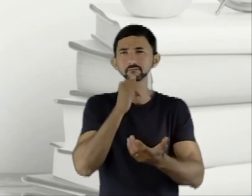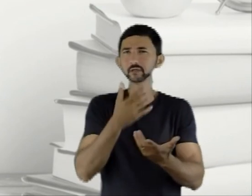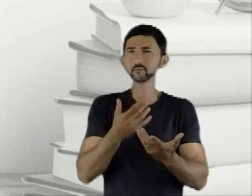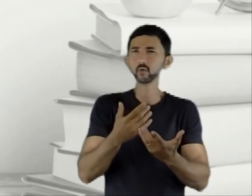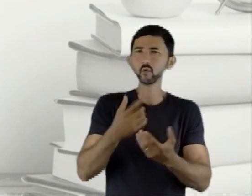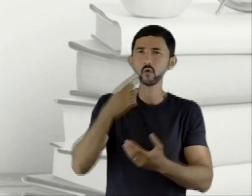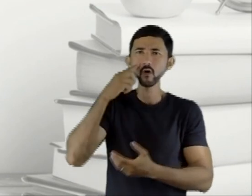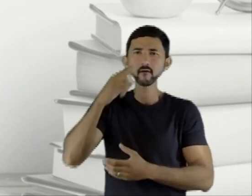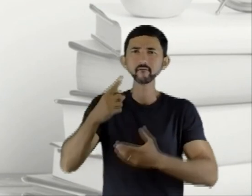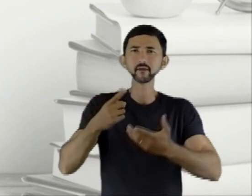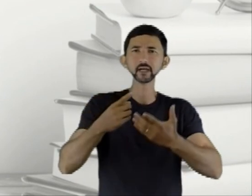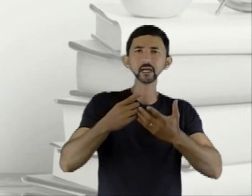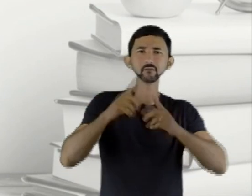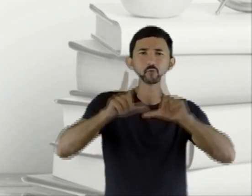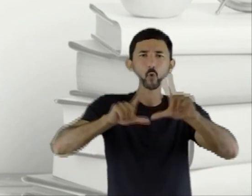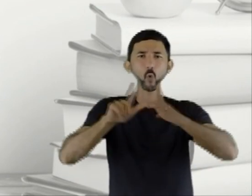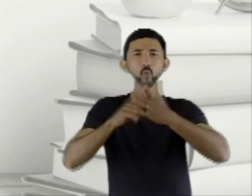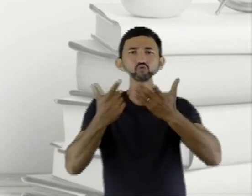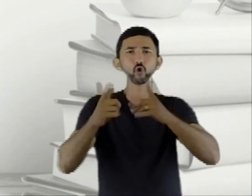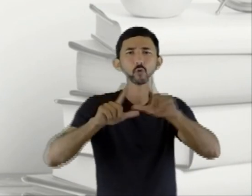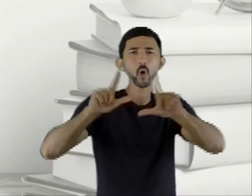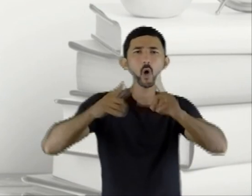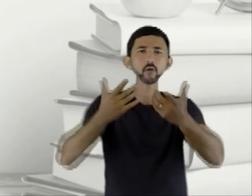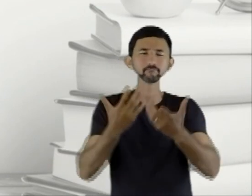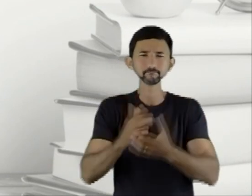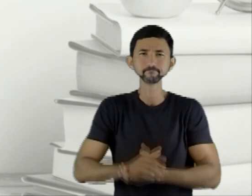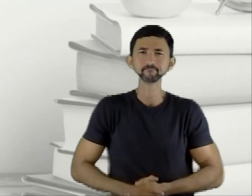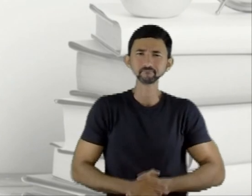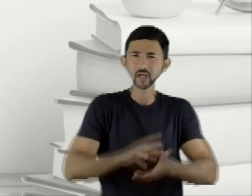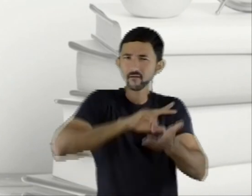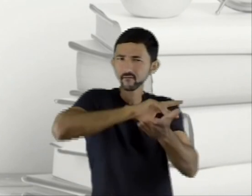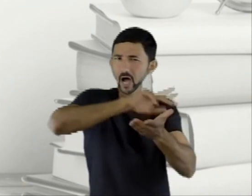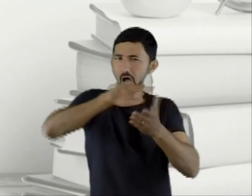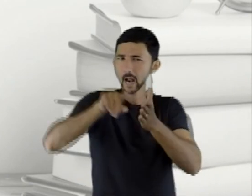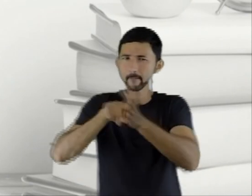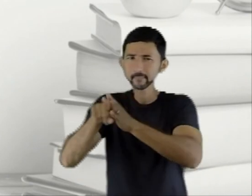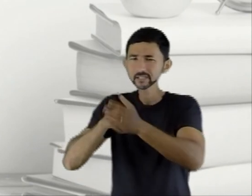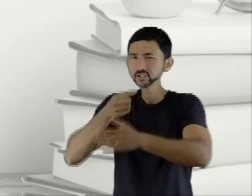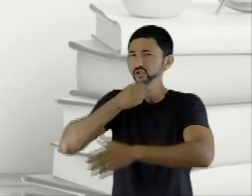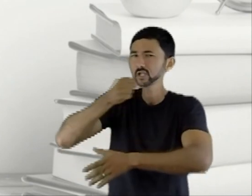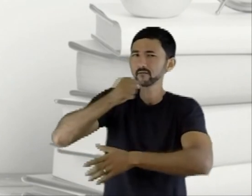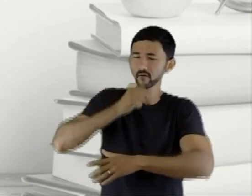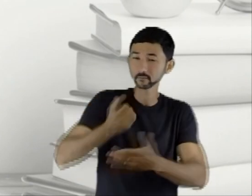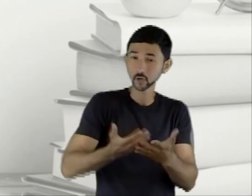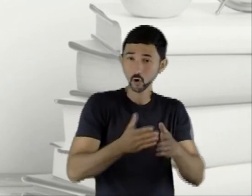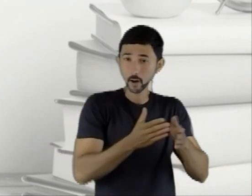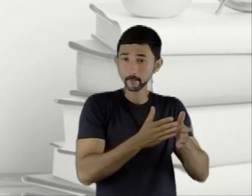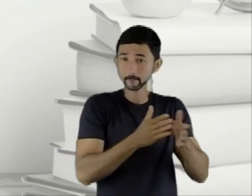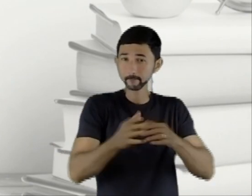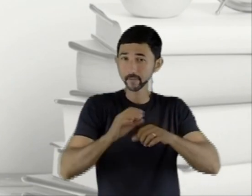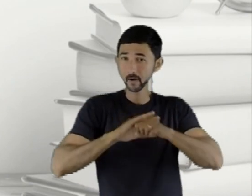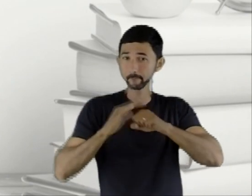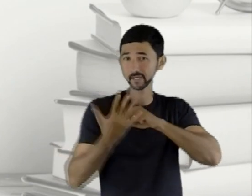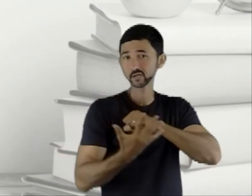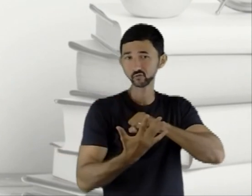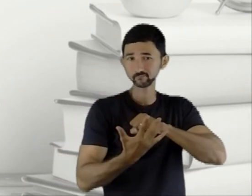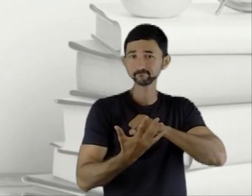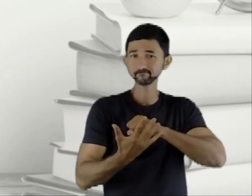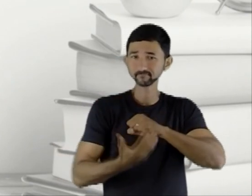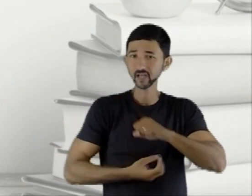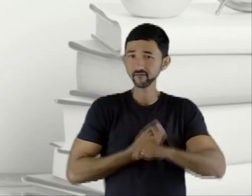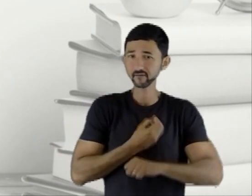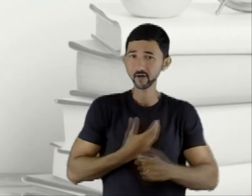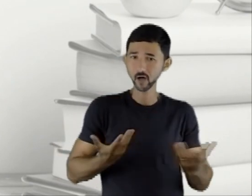programas que informam a respeito de dados, de estatística, principalmente nesse período que a gente está vivendo agora, certo?